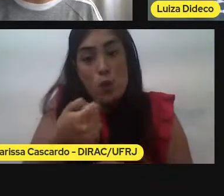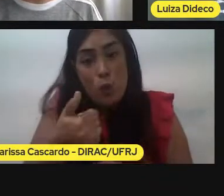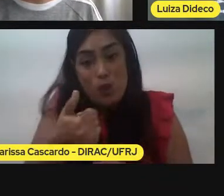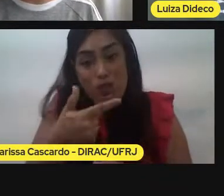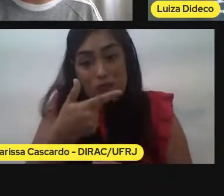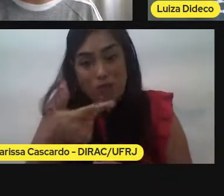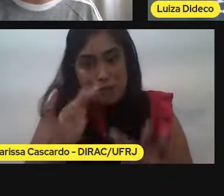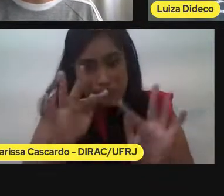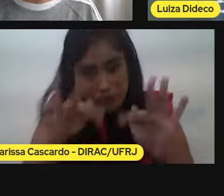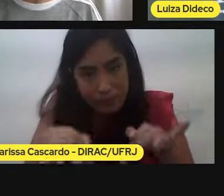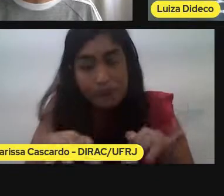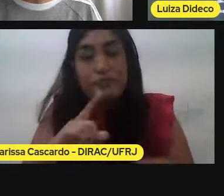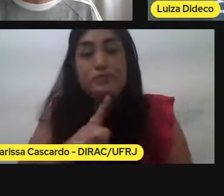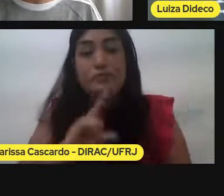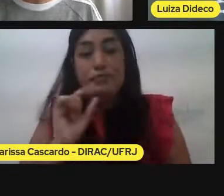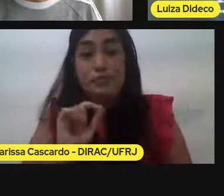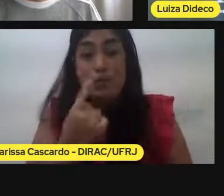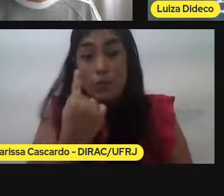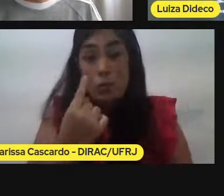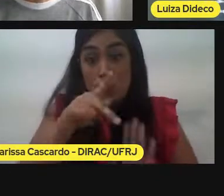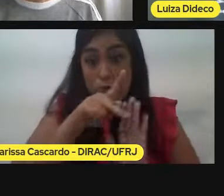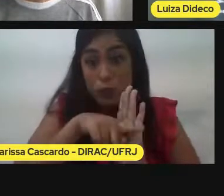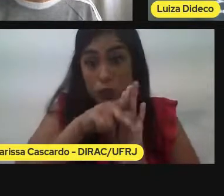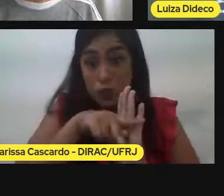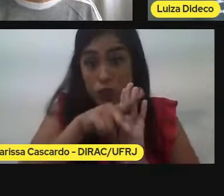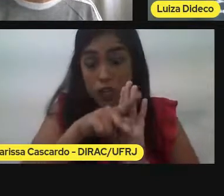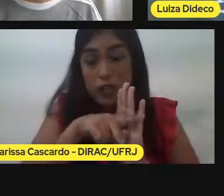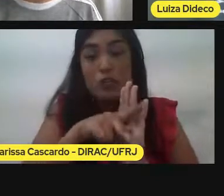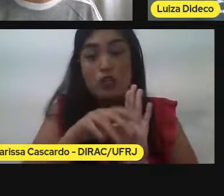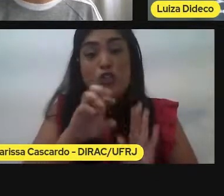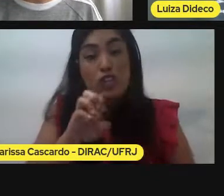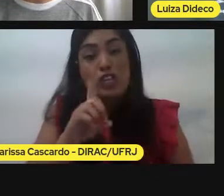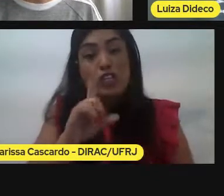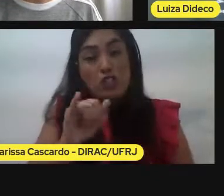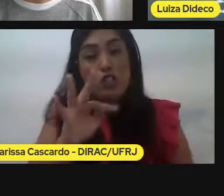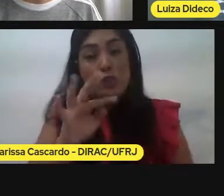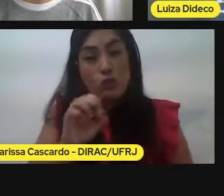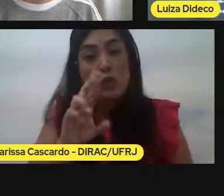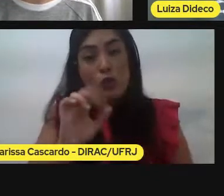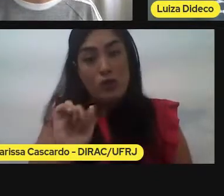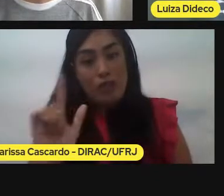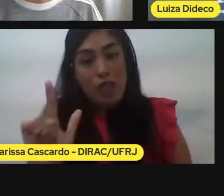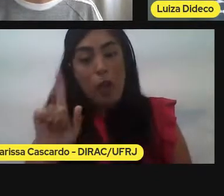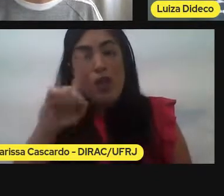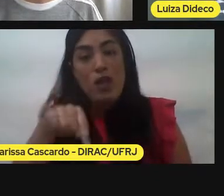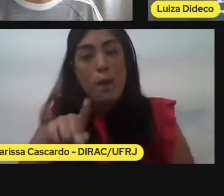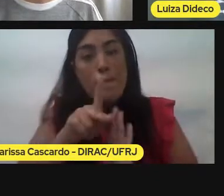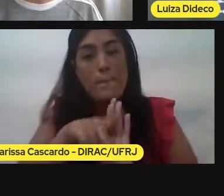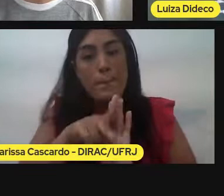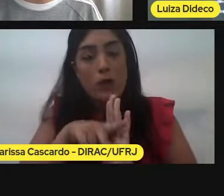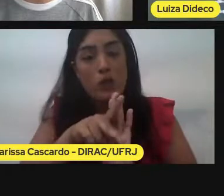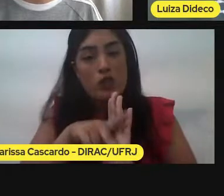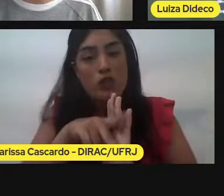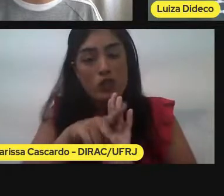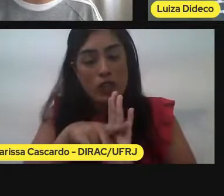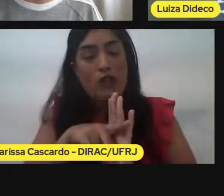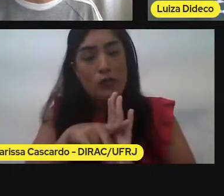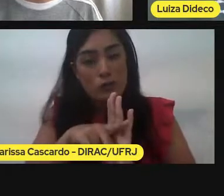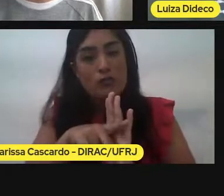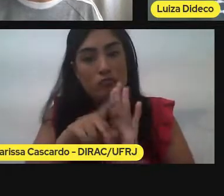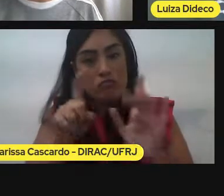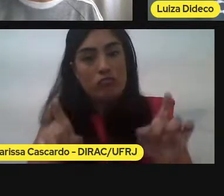projeto editorial muito interessante, um projeto eletrônico do livro do